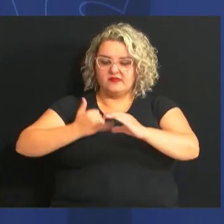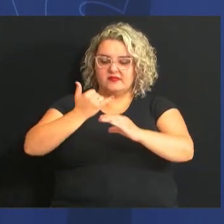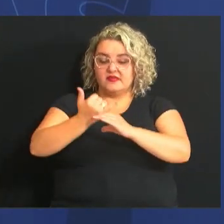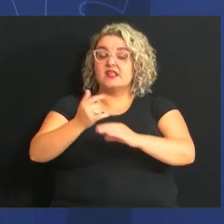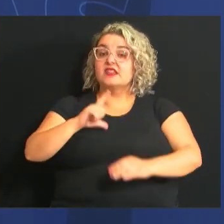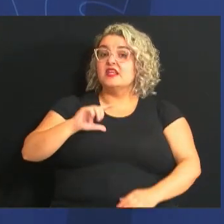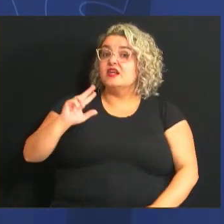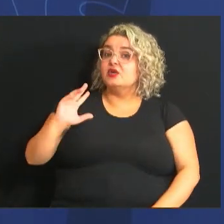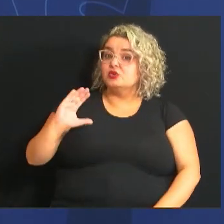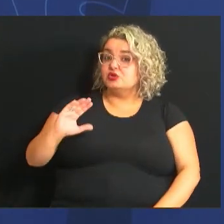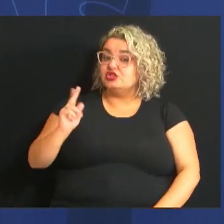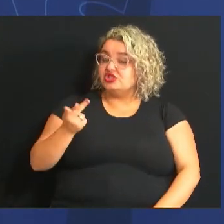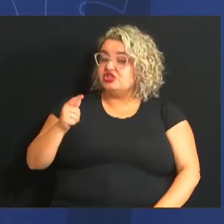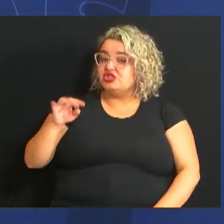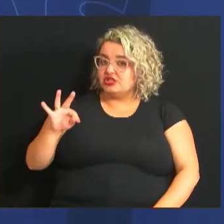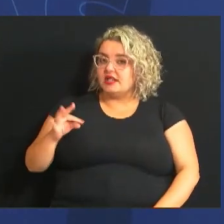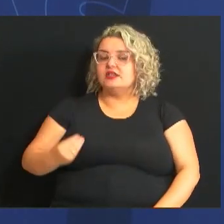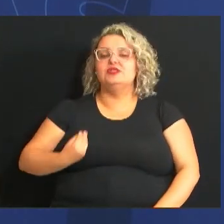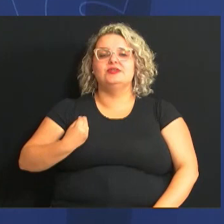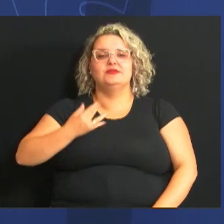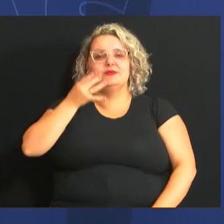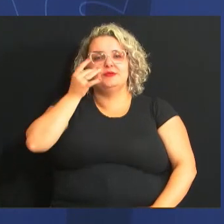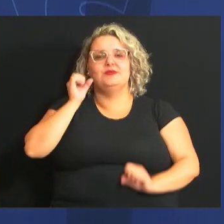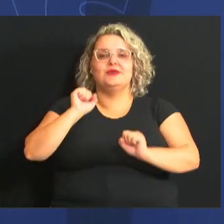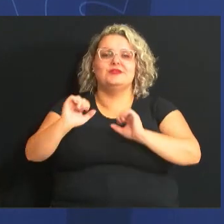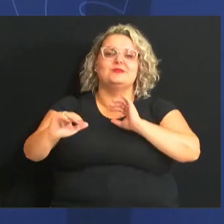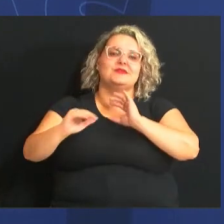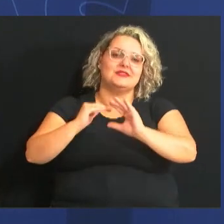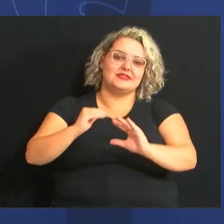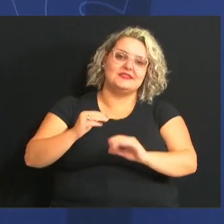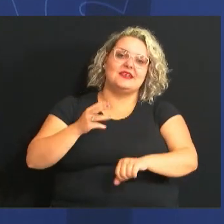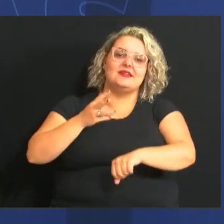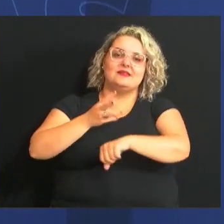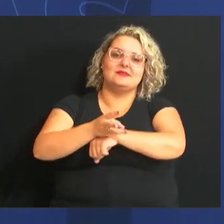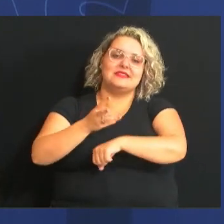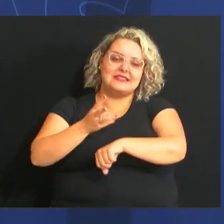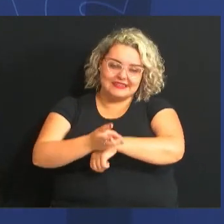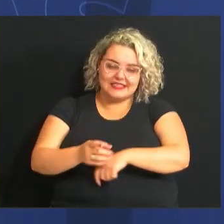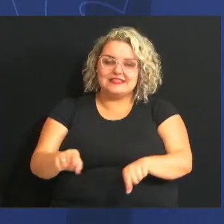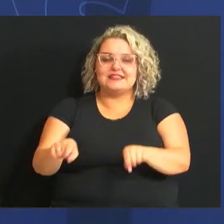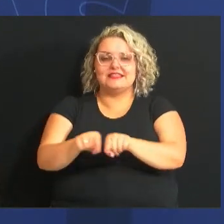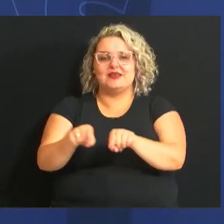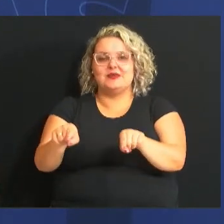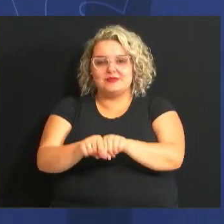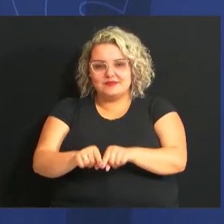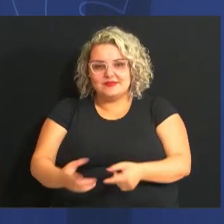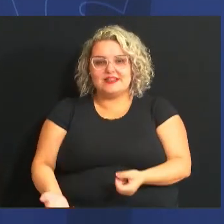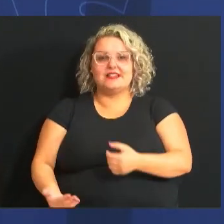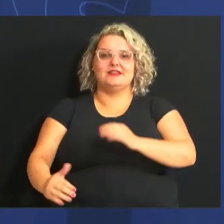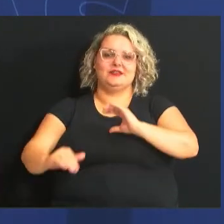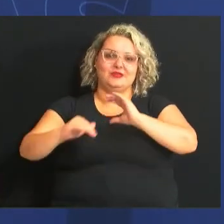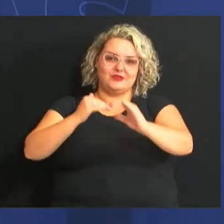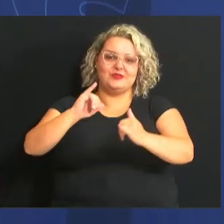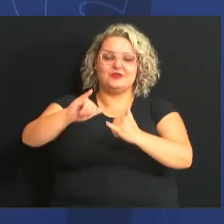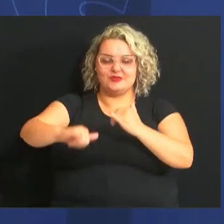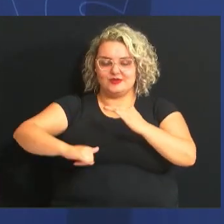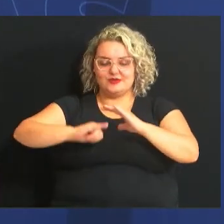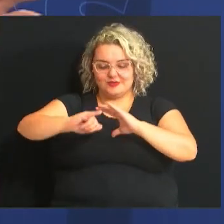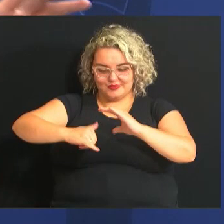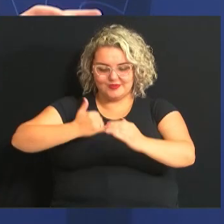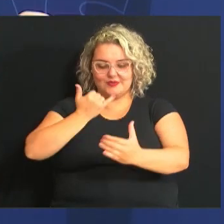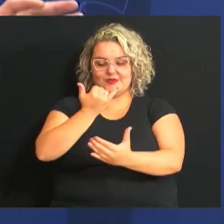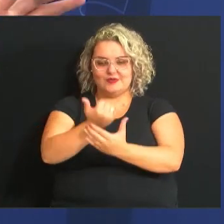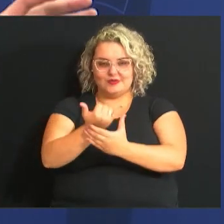do YouTube, você pode mandar a sua mensagem, a sua participação também através do YouTube, que eu falo o seu nome